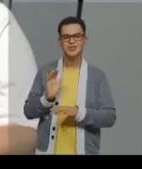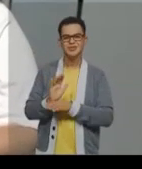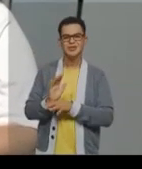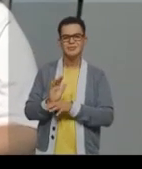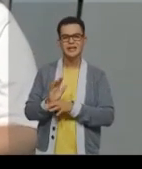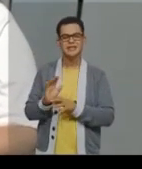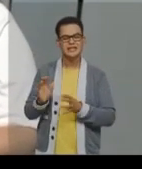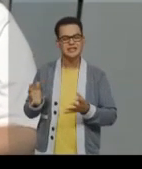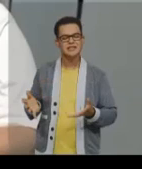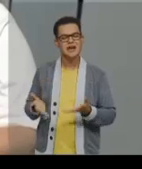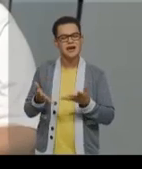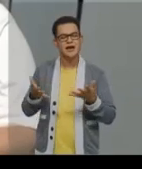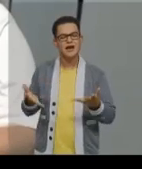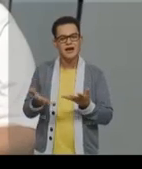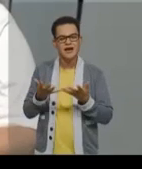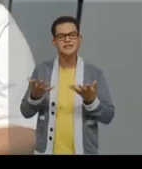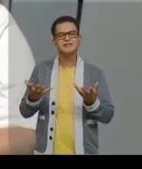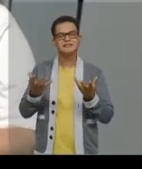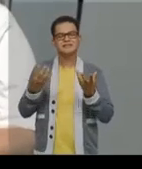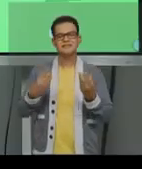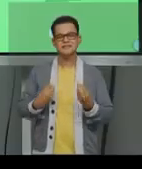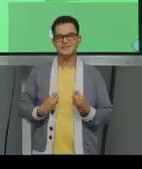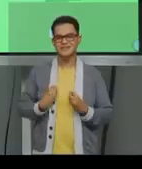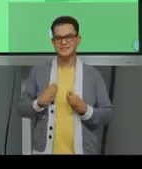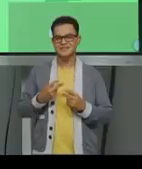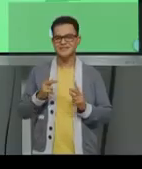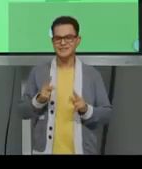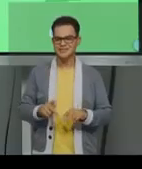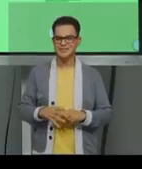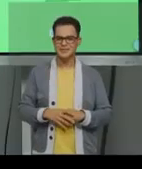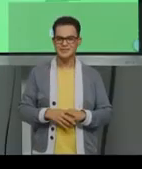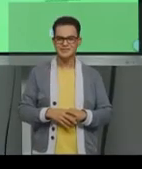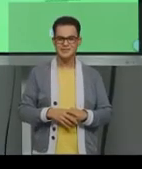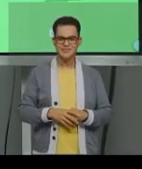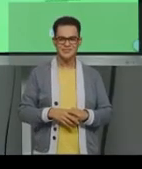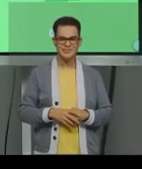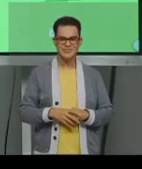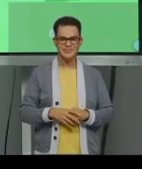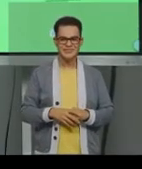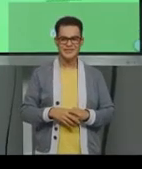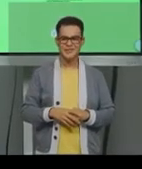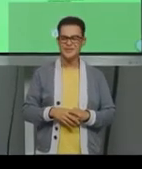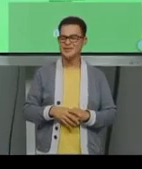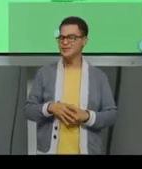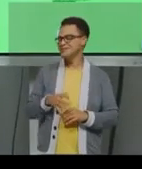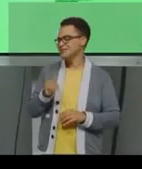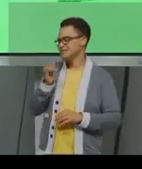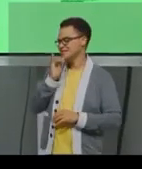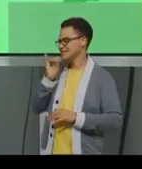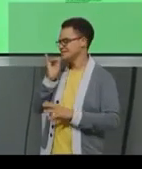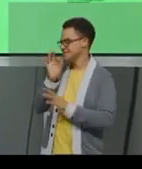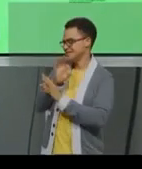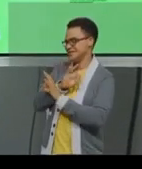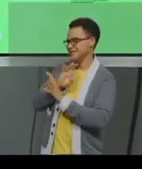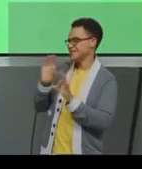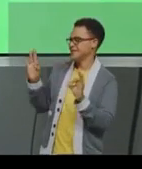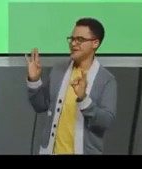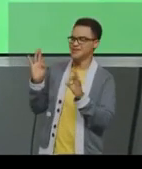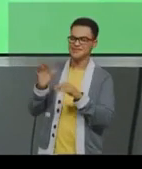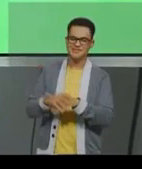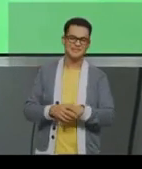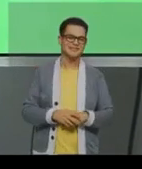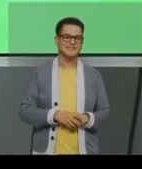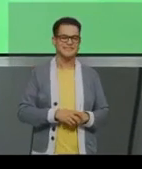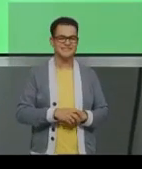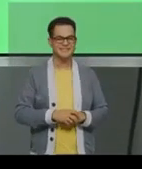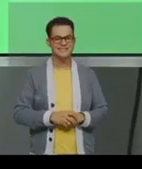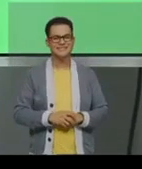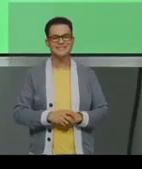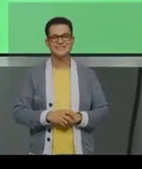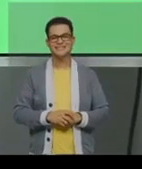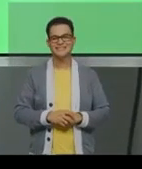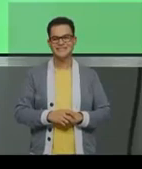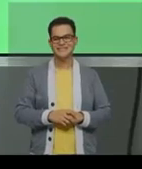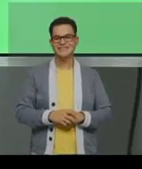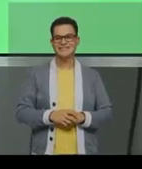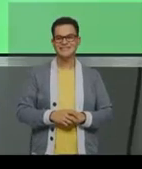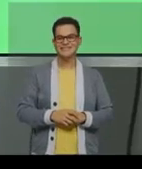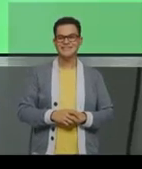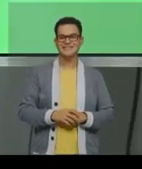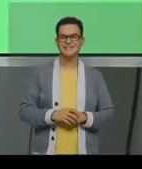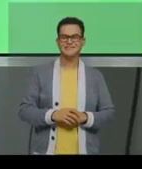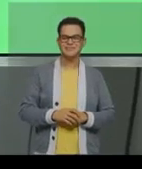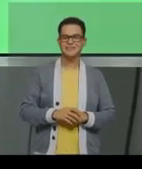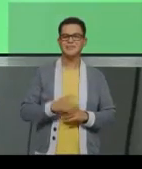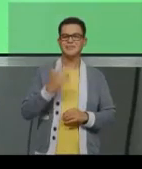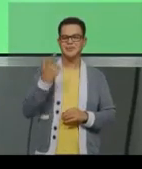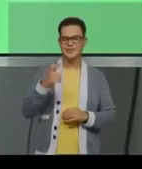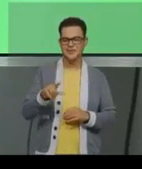das pessoas. Seus exemplos nós estamos comentando aqui, são ótimos, professora. Vamos para a próxima. Nossa próxima